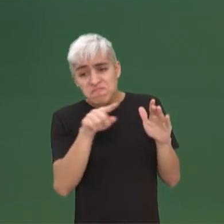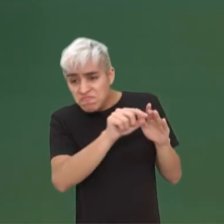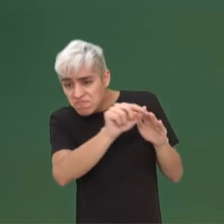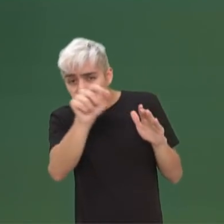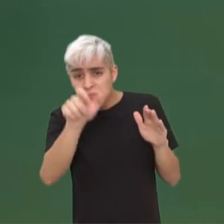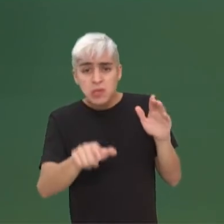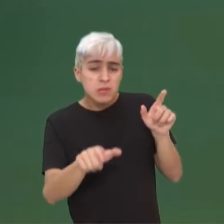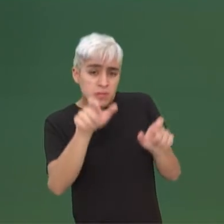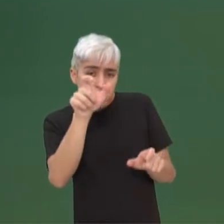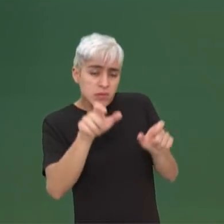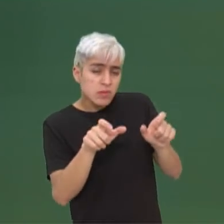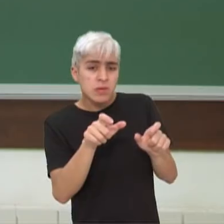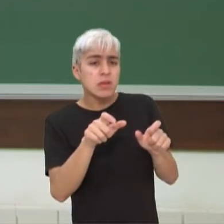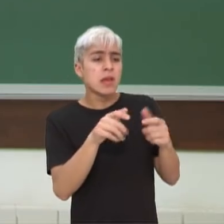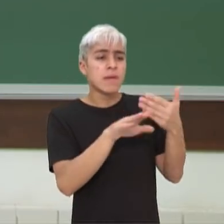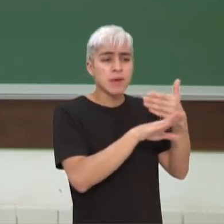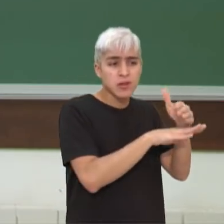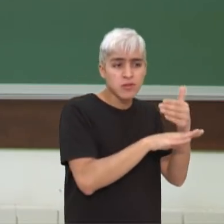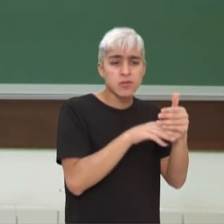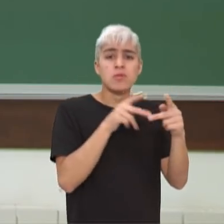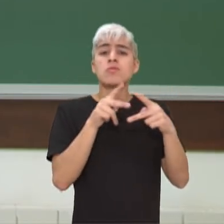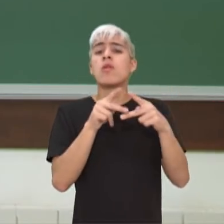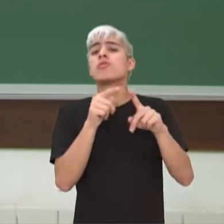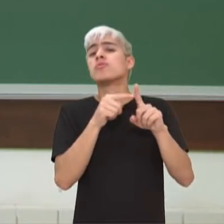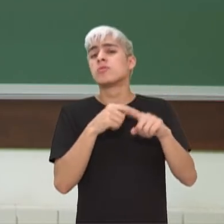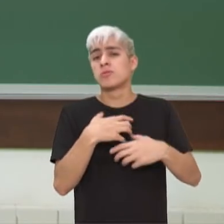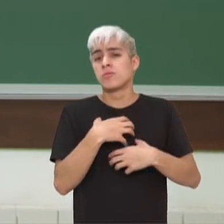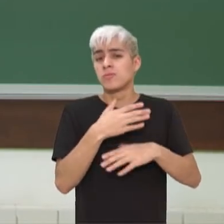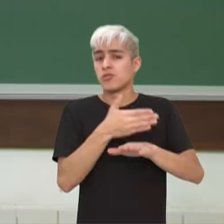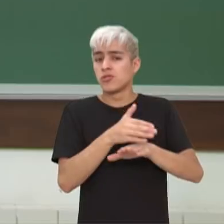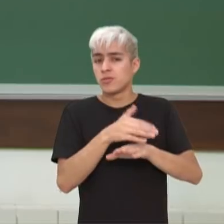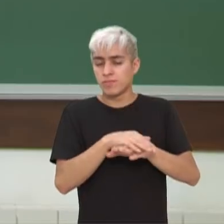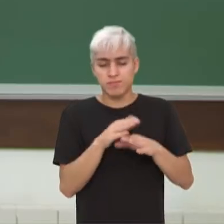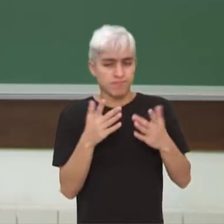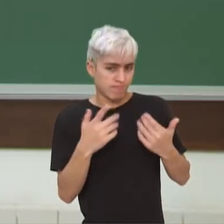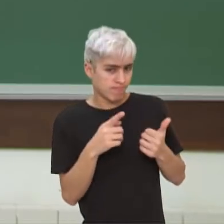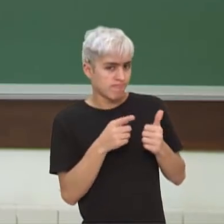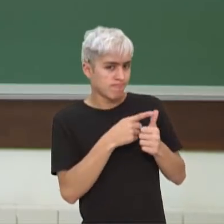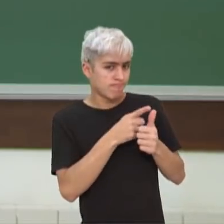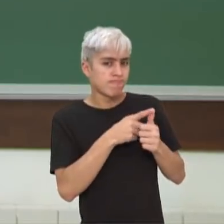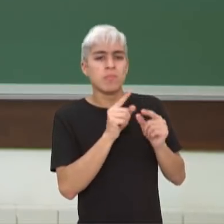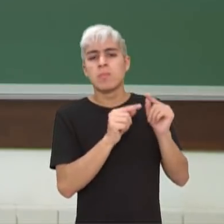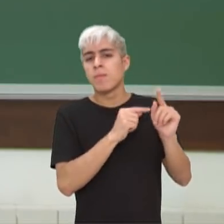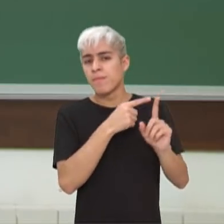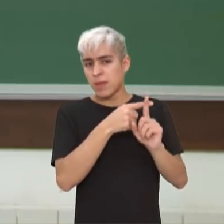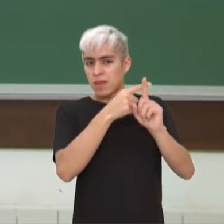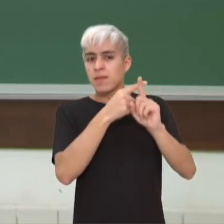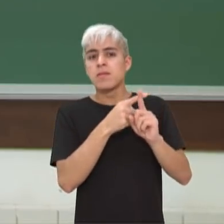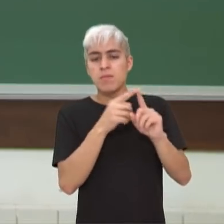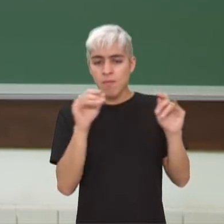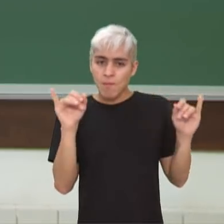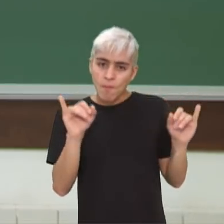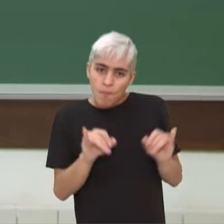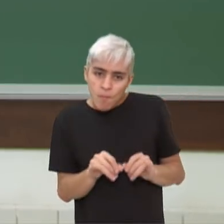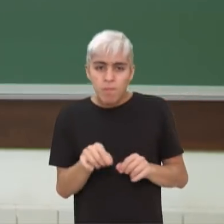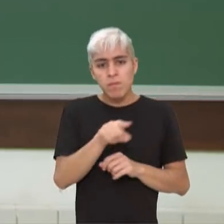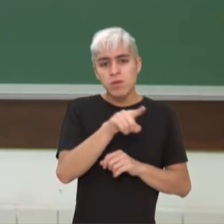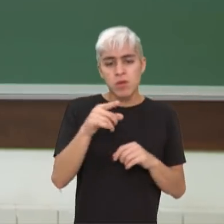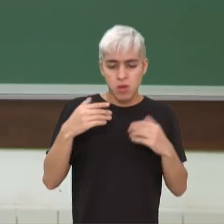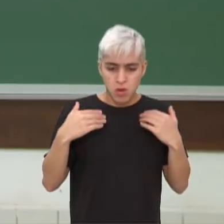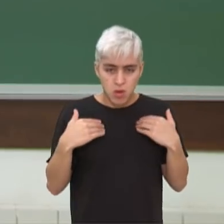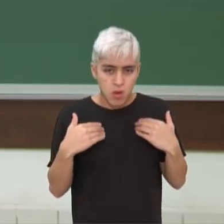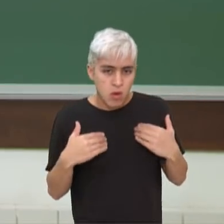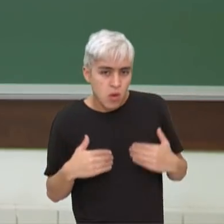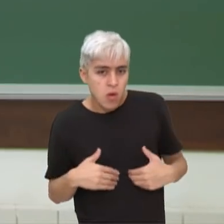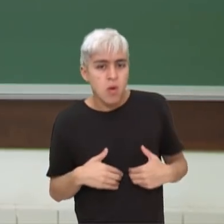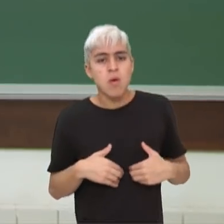exercícios aeróbios e anaeróbios? Então, um deles vai ser ali, consequentemente, a perda de peso. Então, se você tem um corpo mais